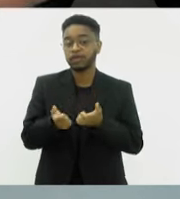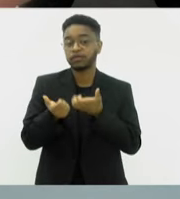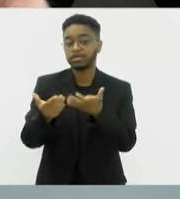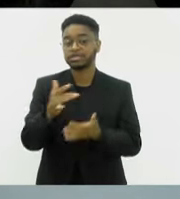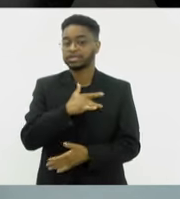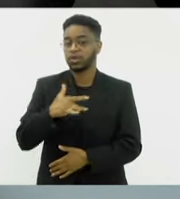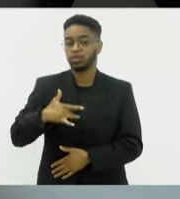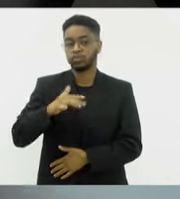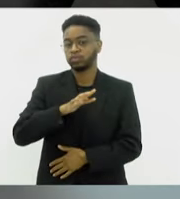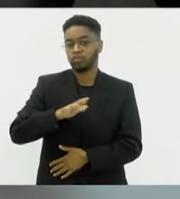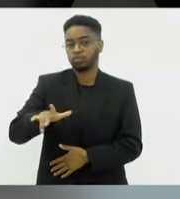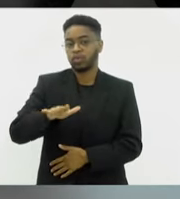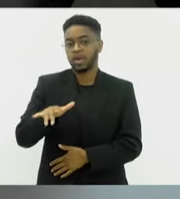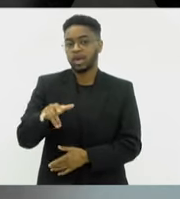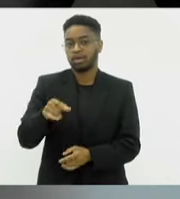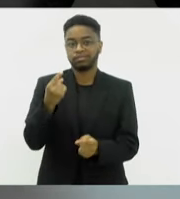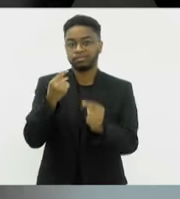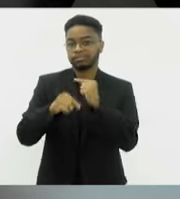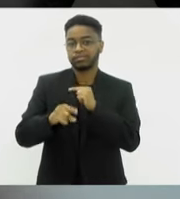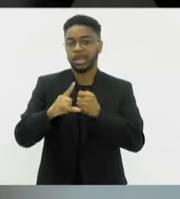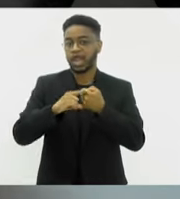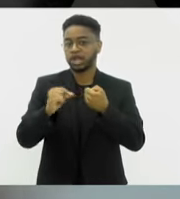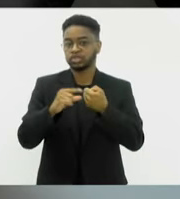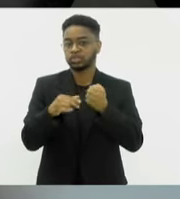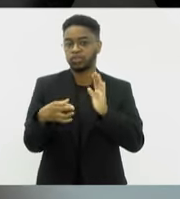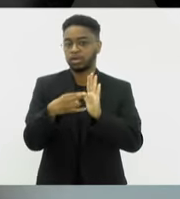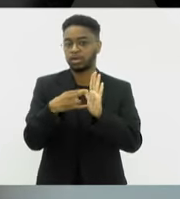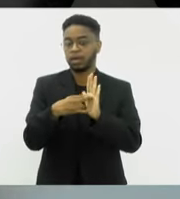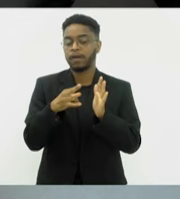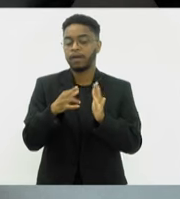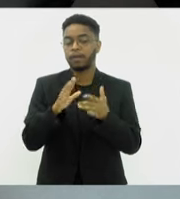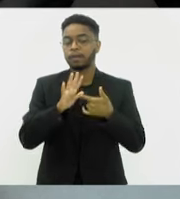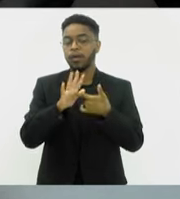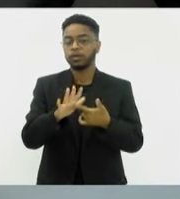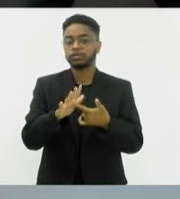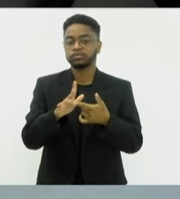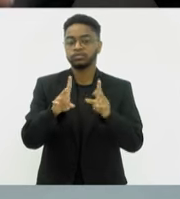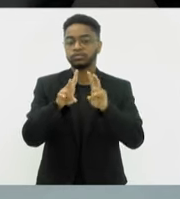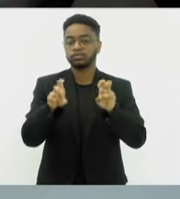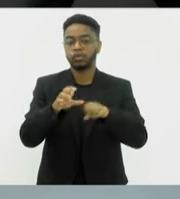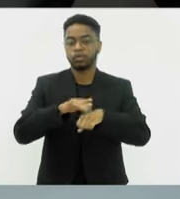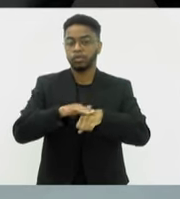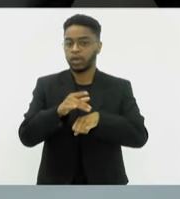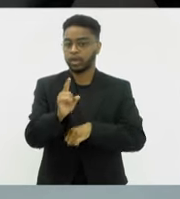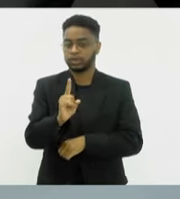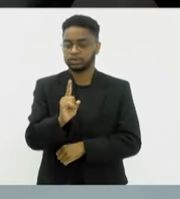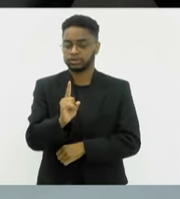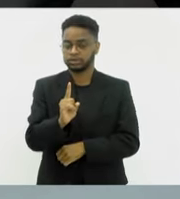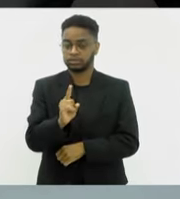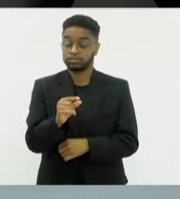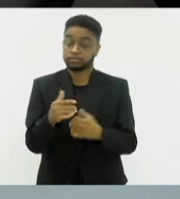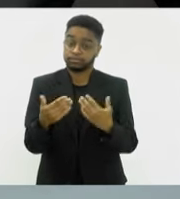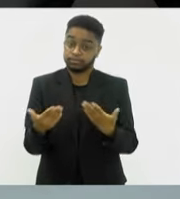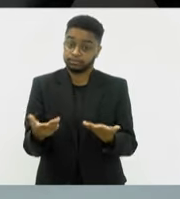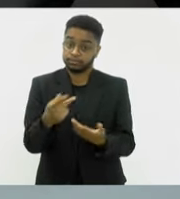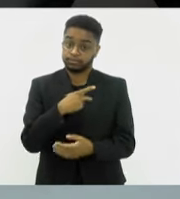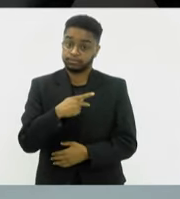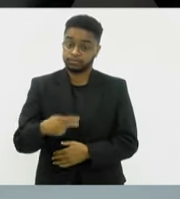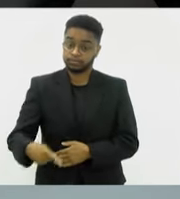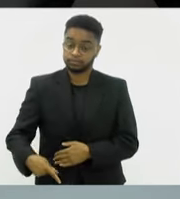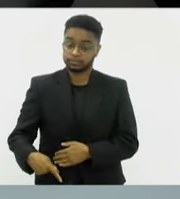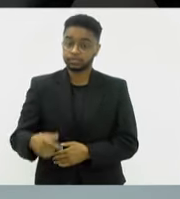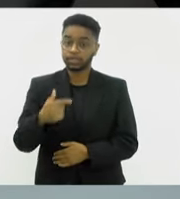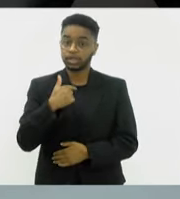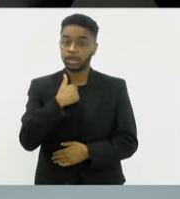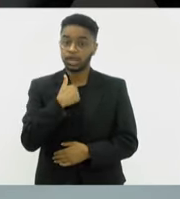Não tem nada a ver com o artigo do regimento interno que fala de doença. Então, senhor presidente, eu só para